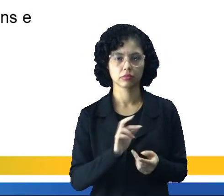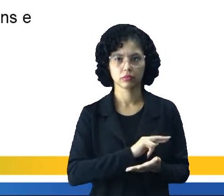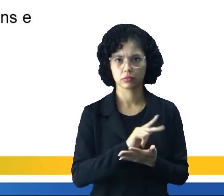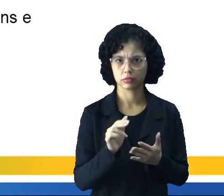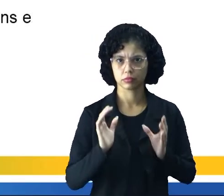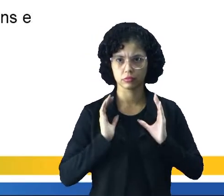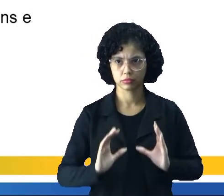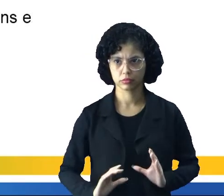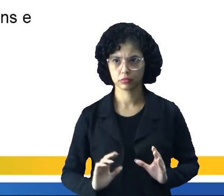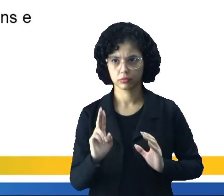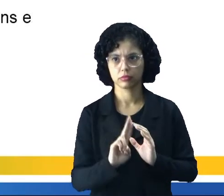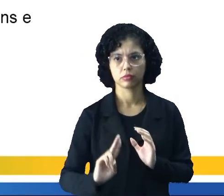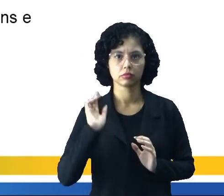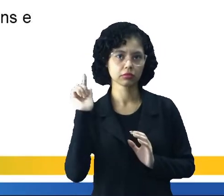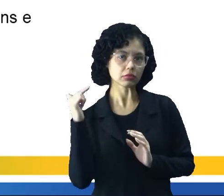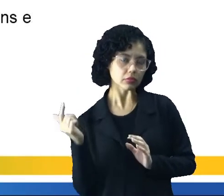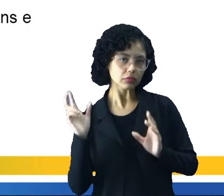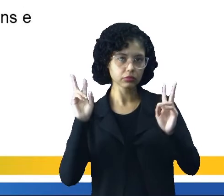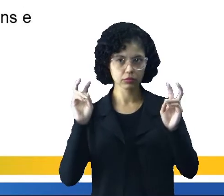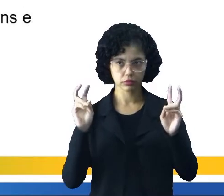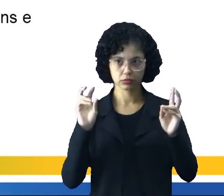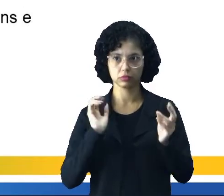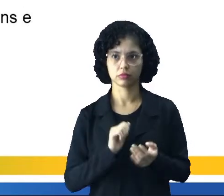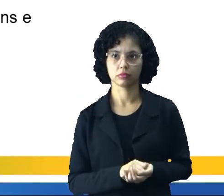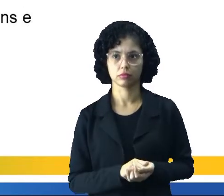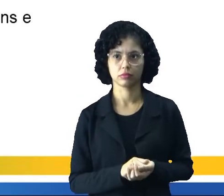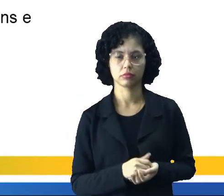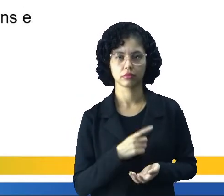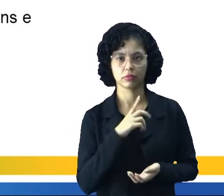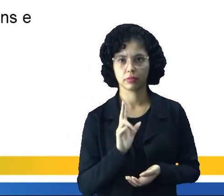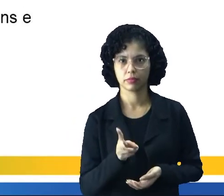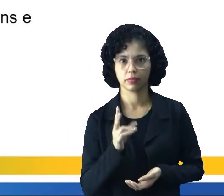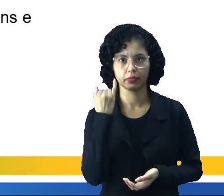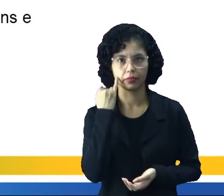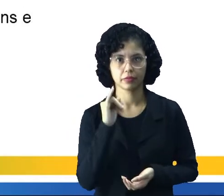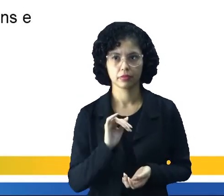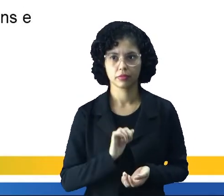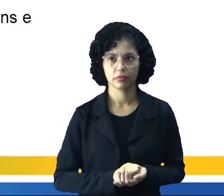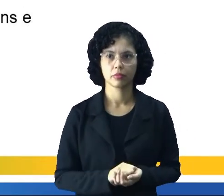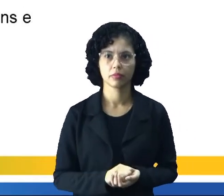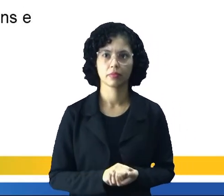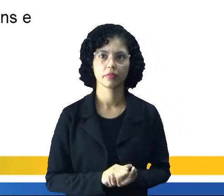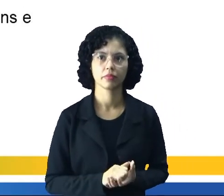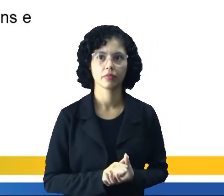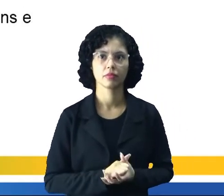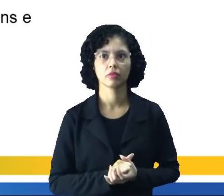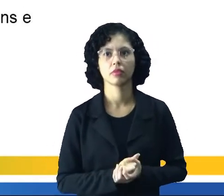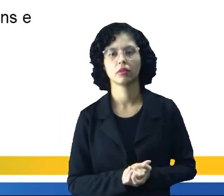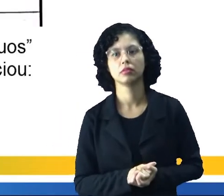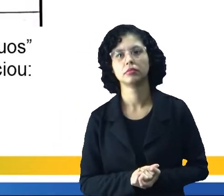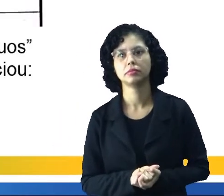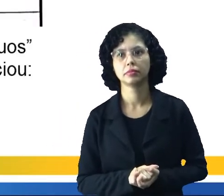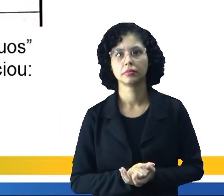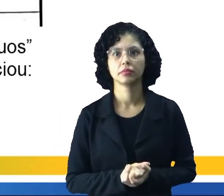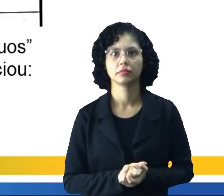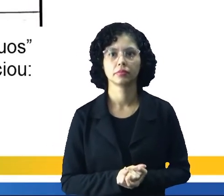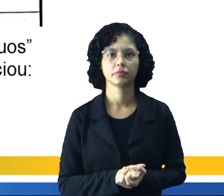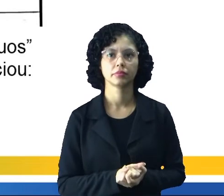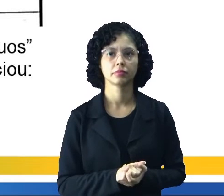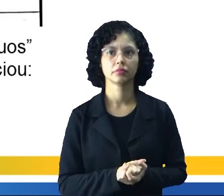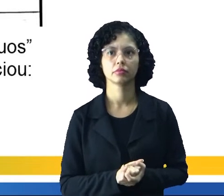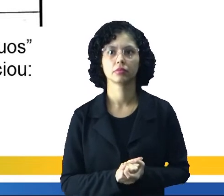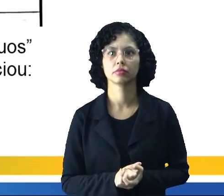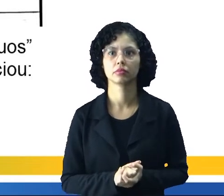muitas vezes, ele utiliza outros termos, tá? Que tem a mesma ideia, a mesma carga semântica. Vamos